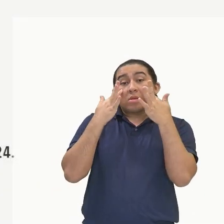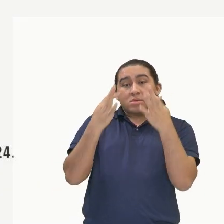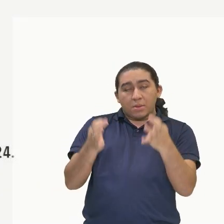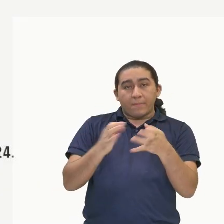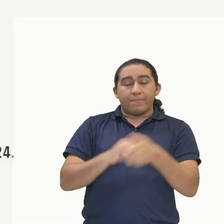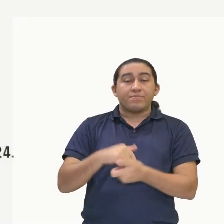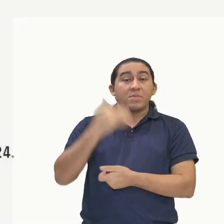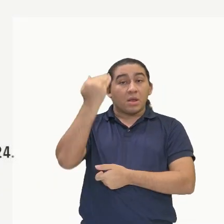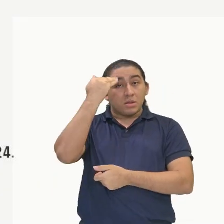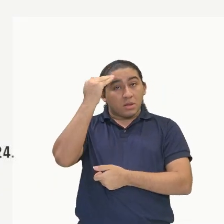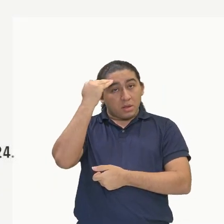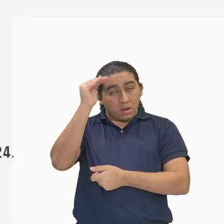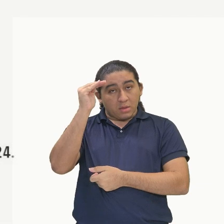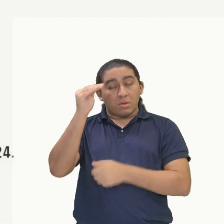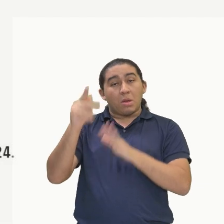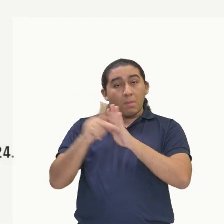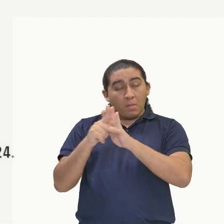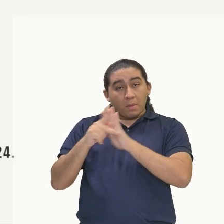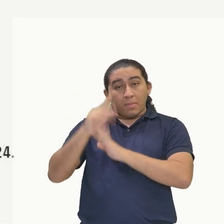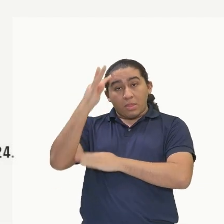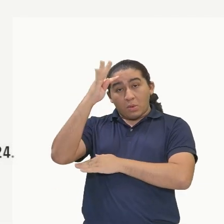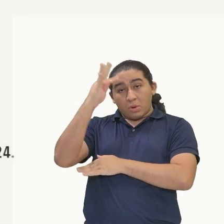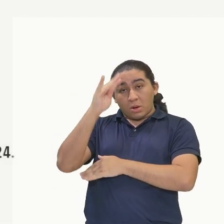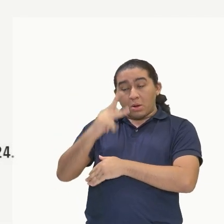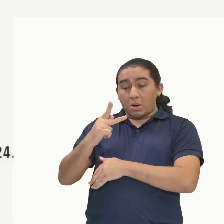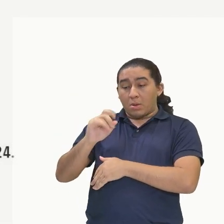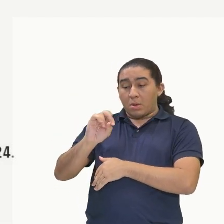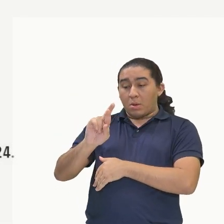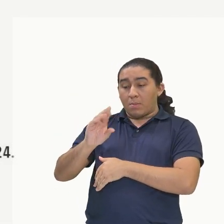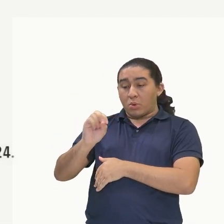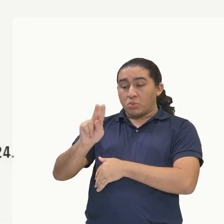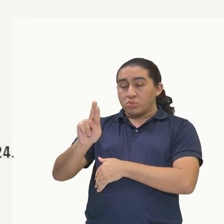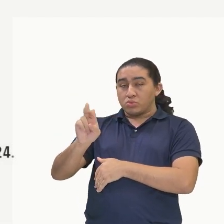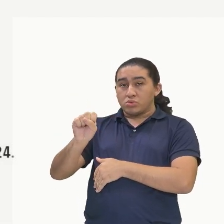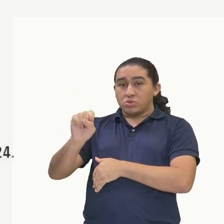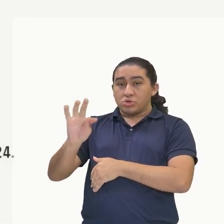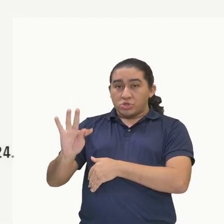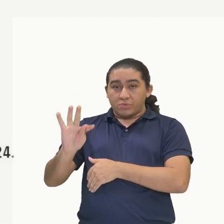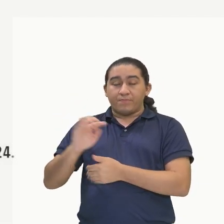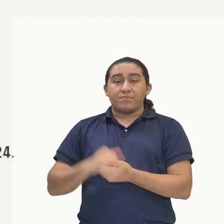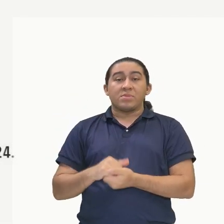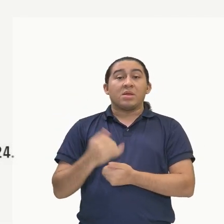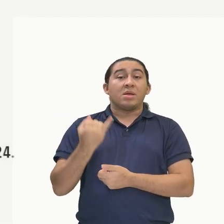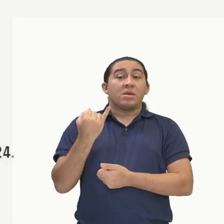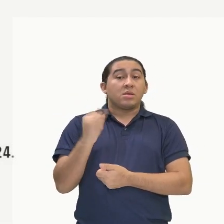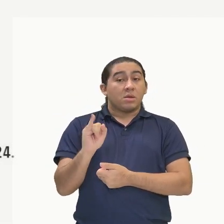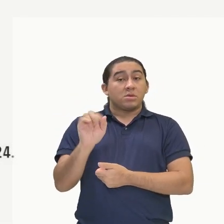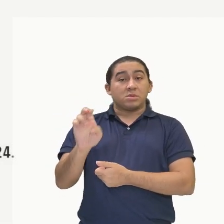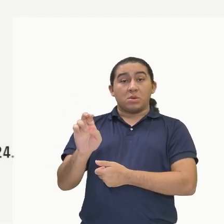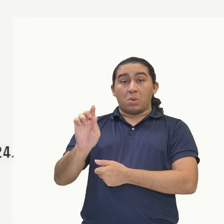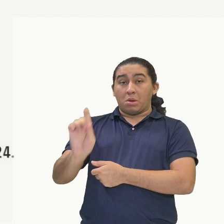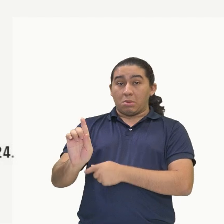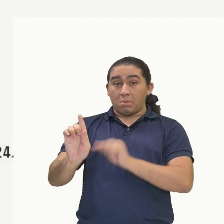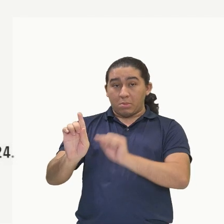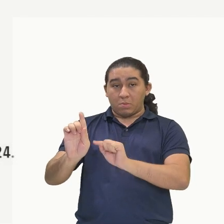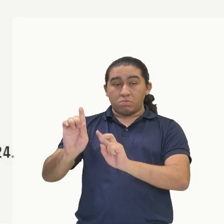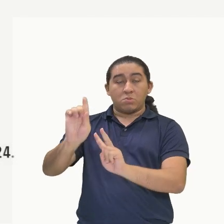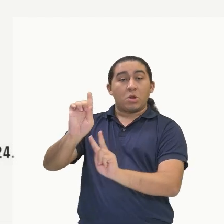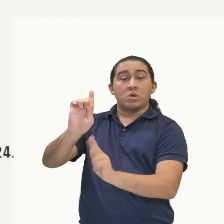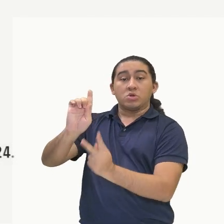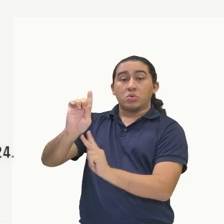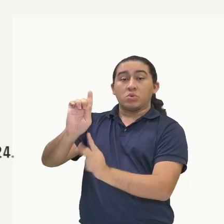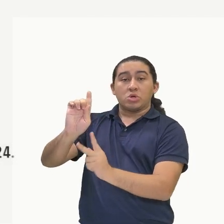com a lei de Proust, se 5 gramas de hidrogênio, né, se 5 gramas de